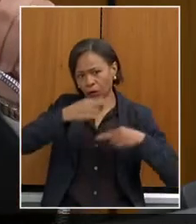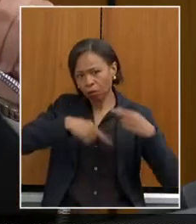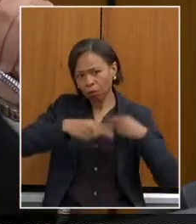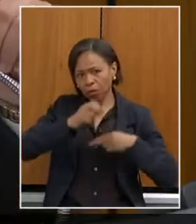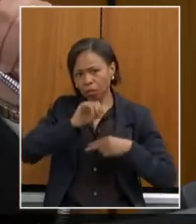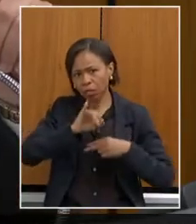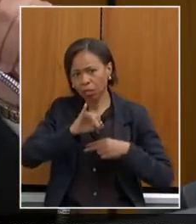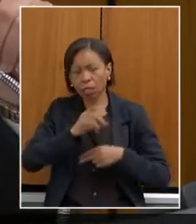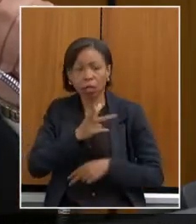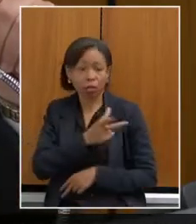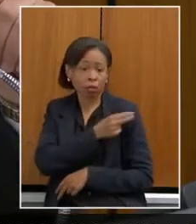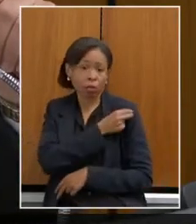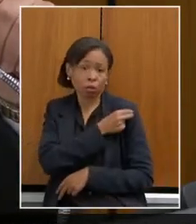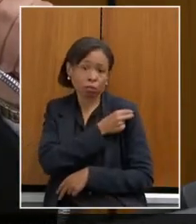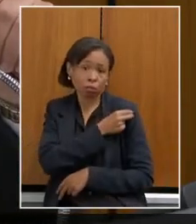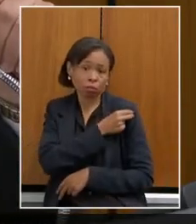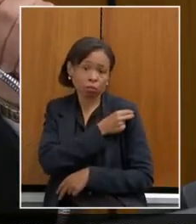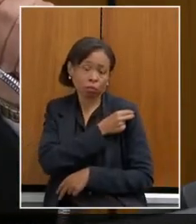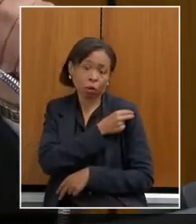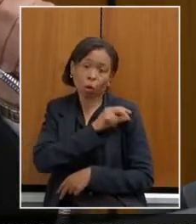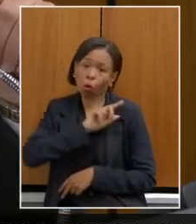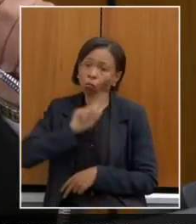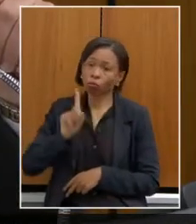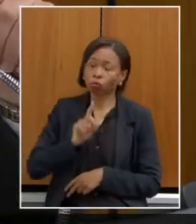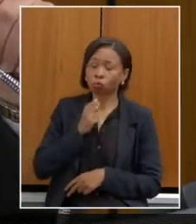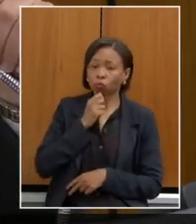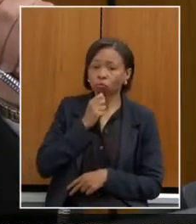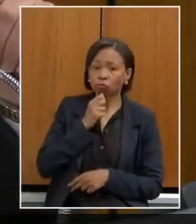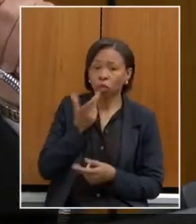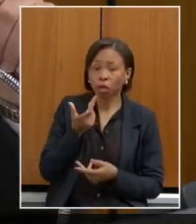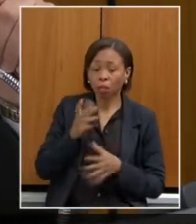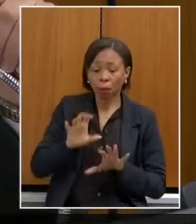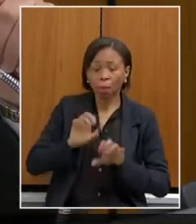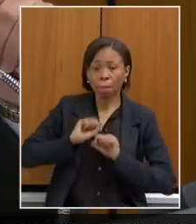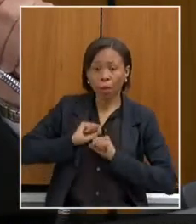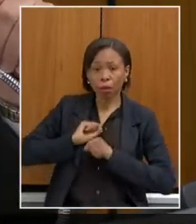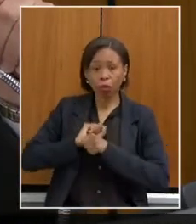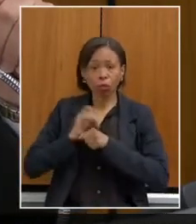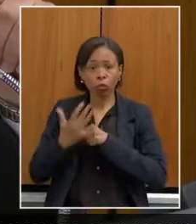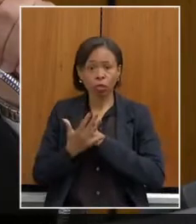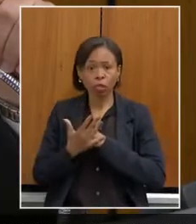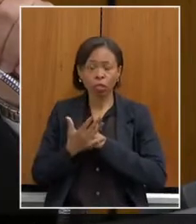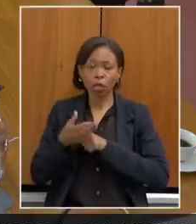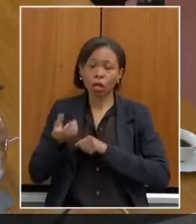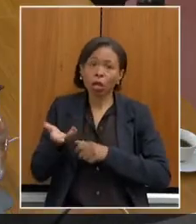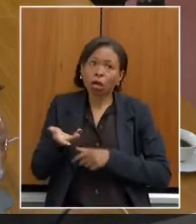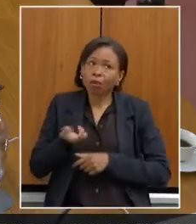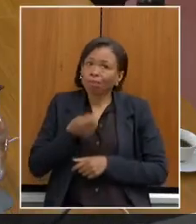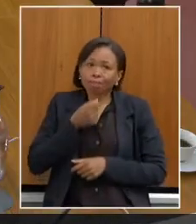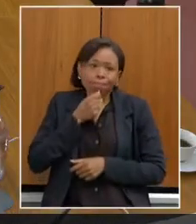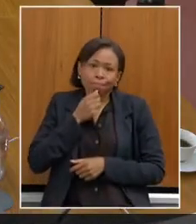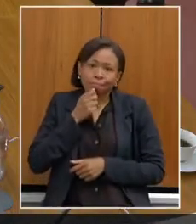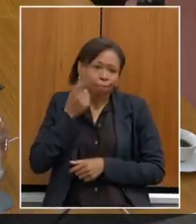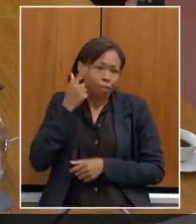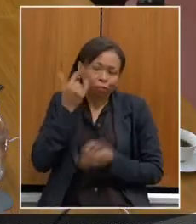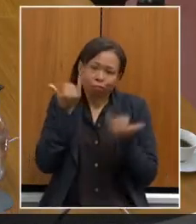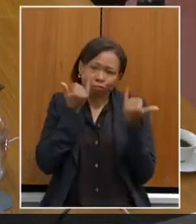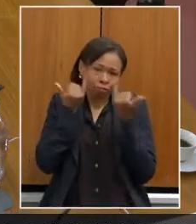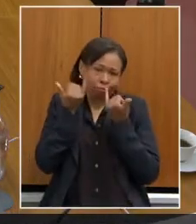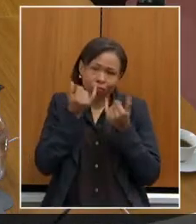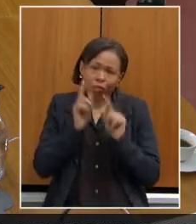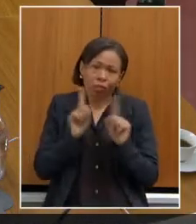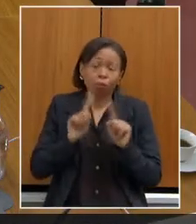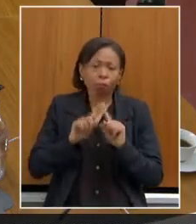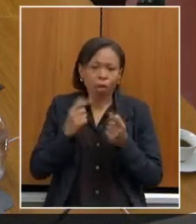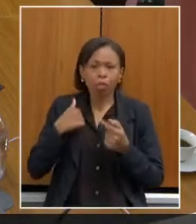quem pegou a doença não tenho novidade sobre o assunto mas pode ter certeza que questionarei a minha